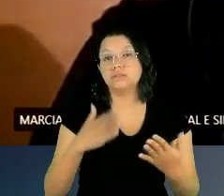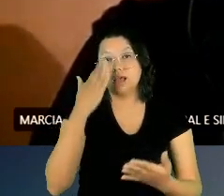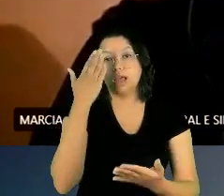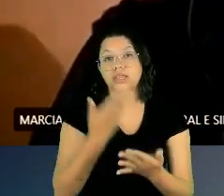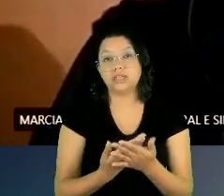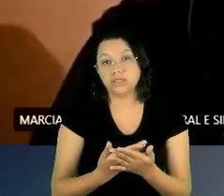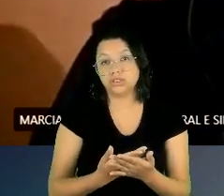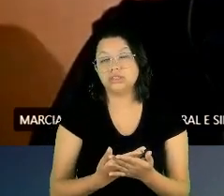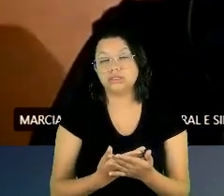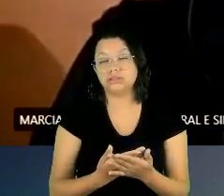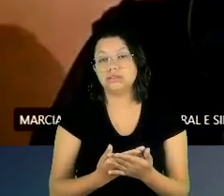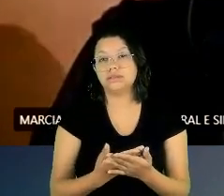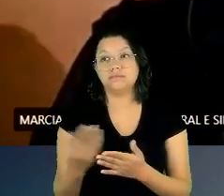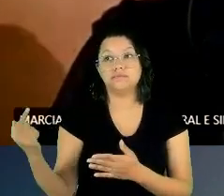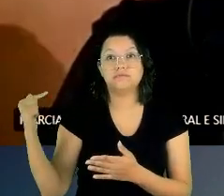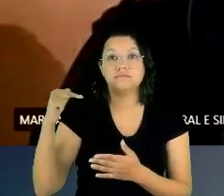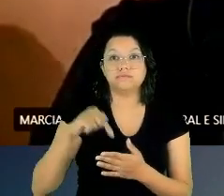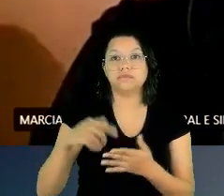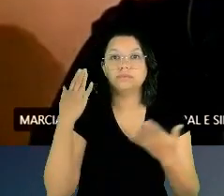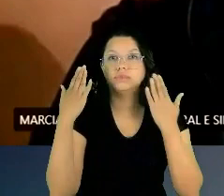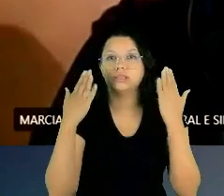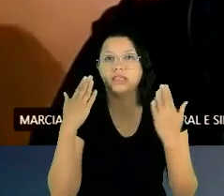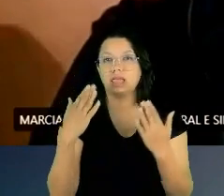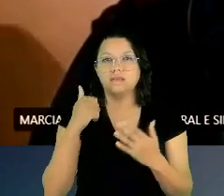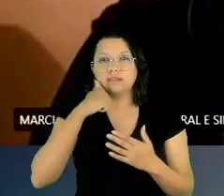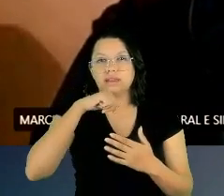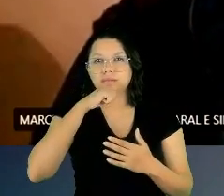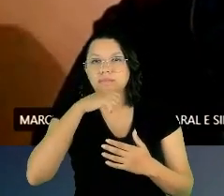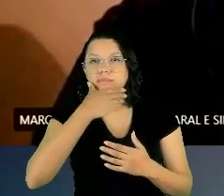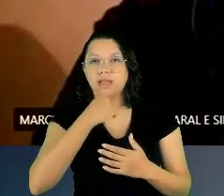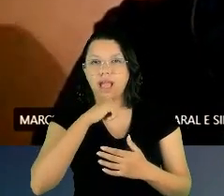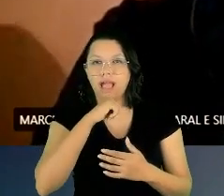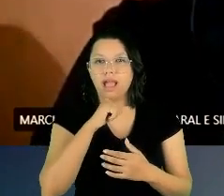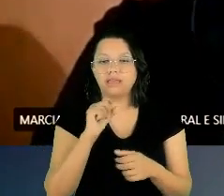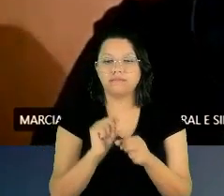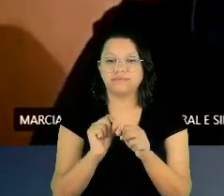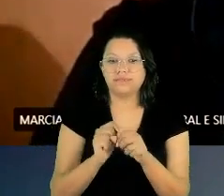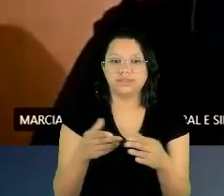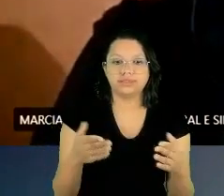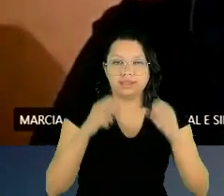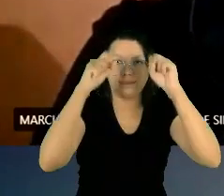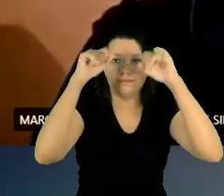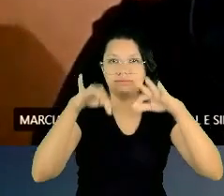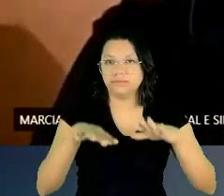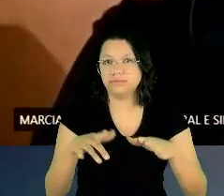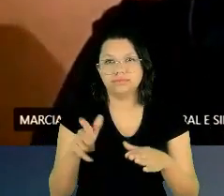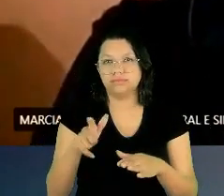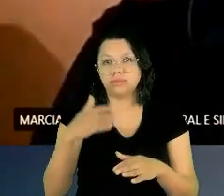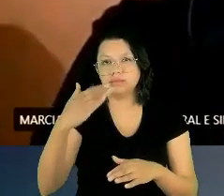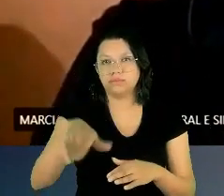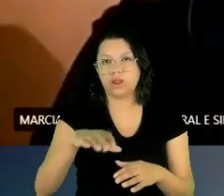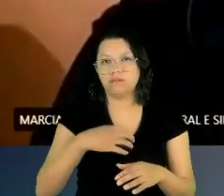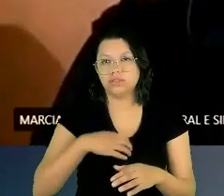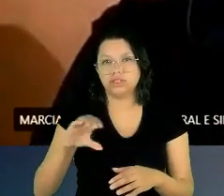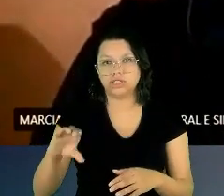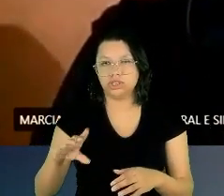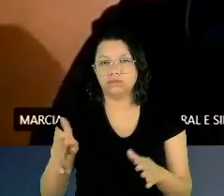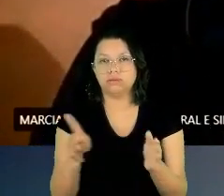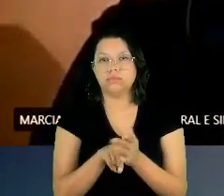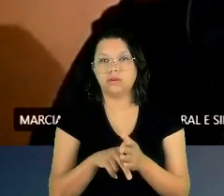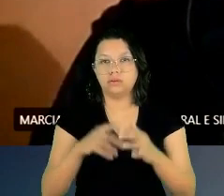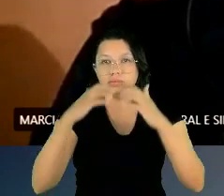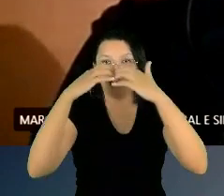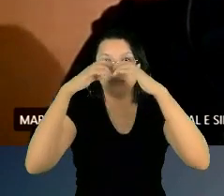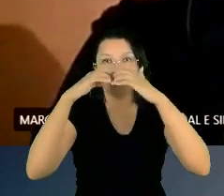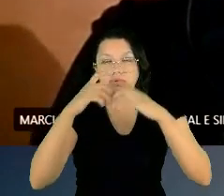a crença que se tinha, que veio da psicanálise, inclusive de que eram os pais que causavam autismo, já foi por terra, não tem evidência científica